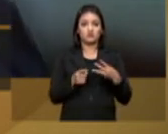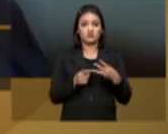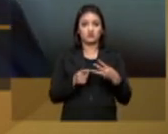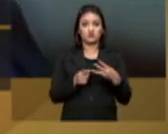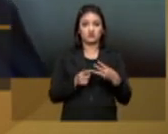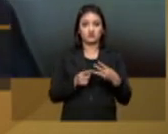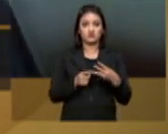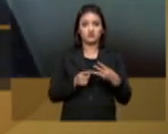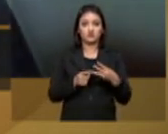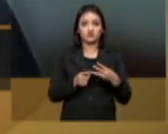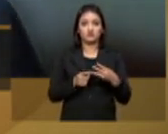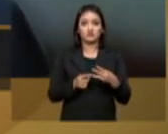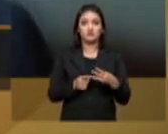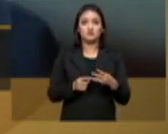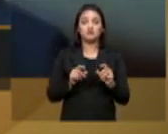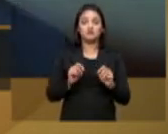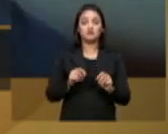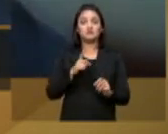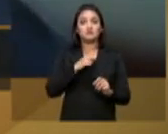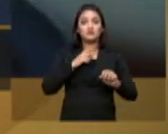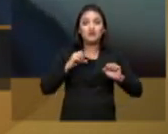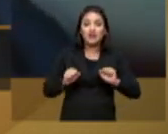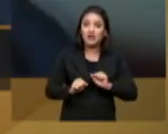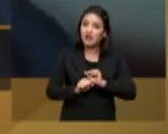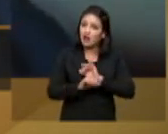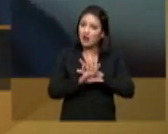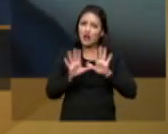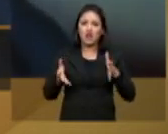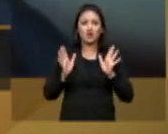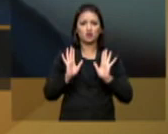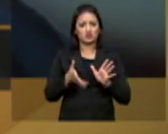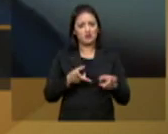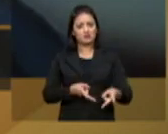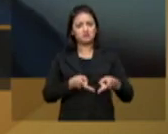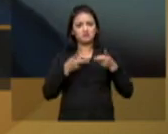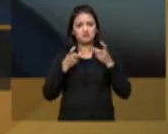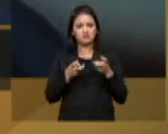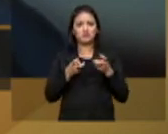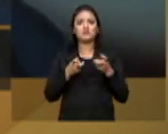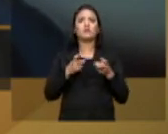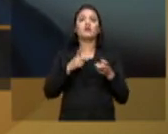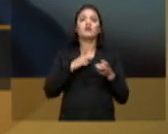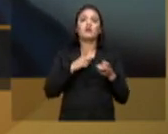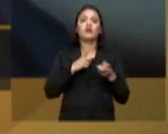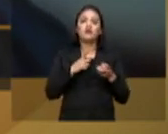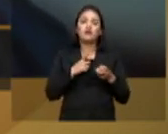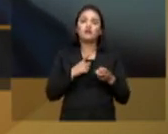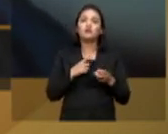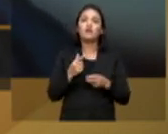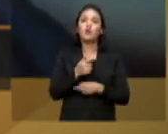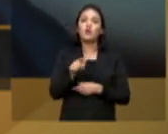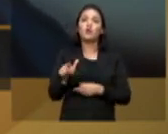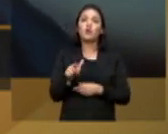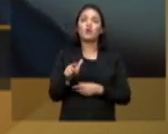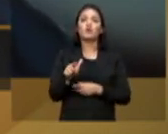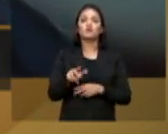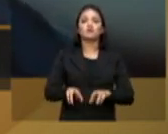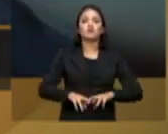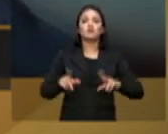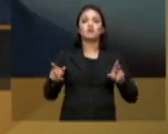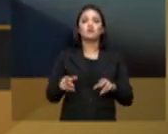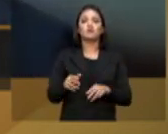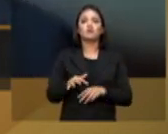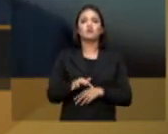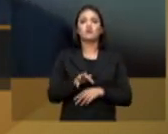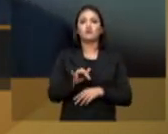em terceiro lugar, é evidente a existência de uma função extrafiscal a ser desenvolvida